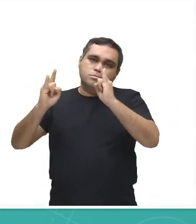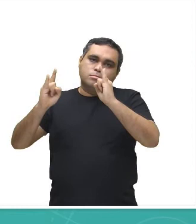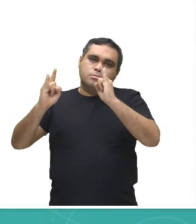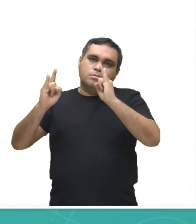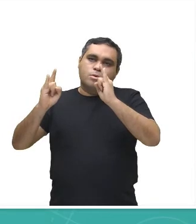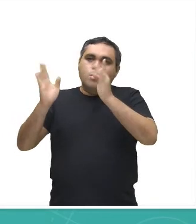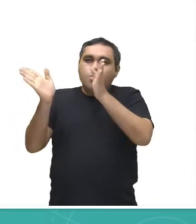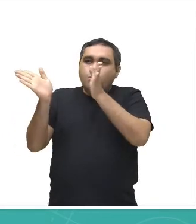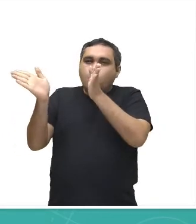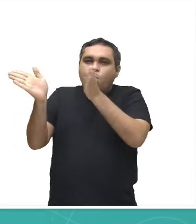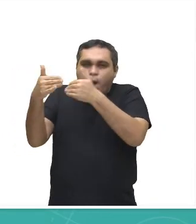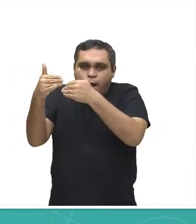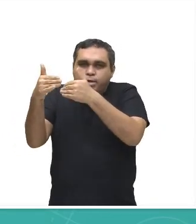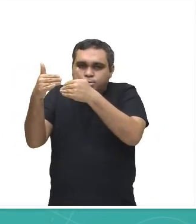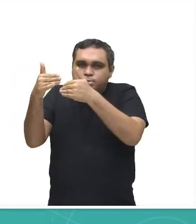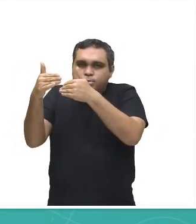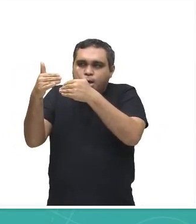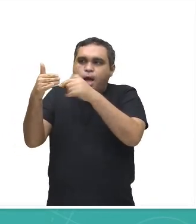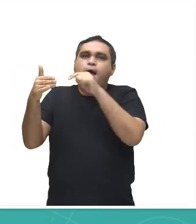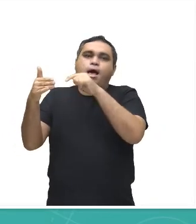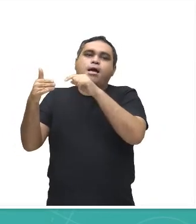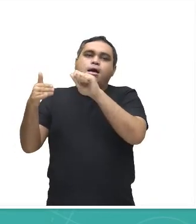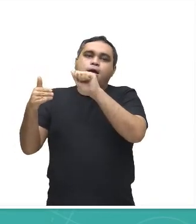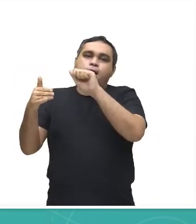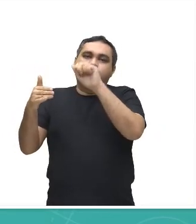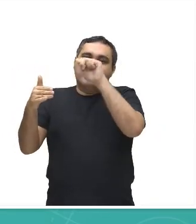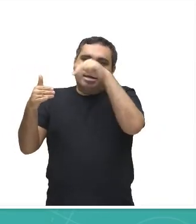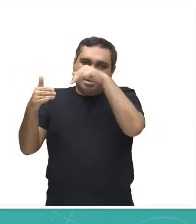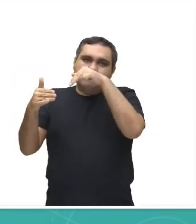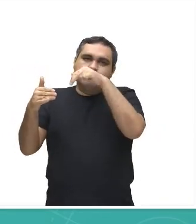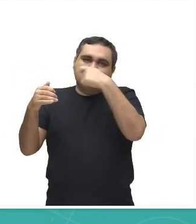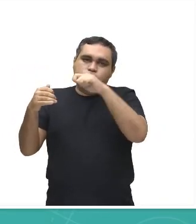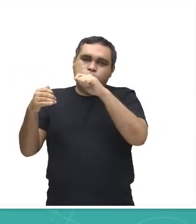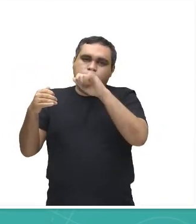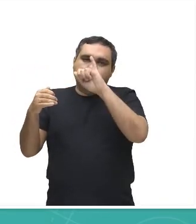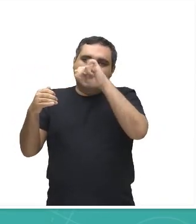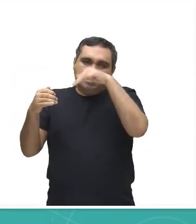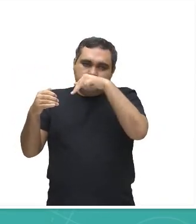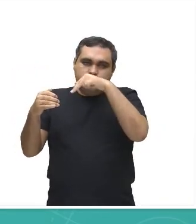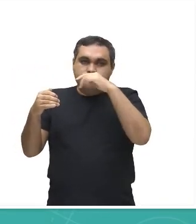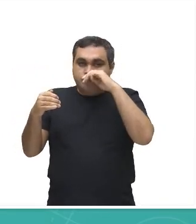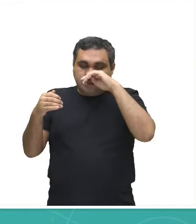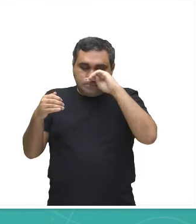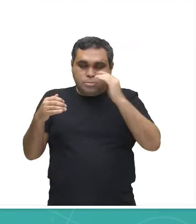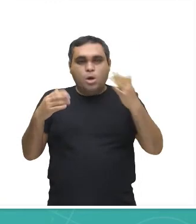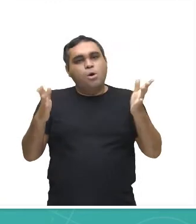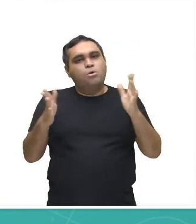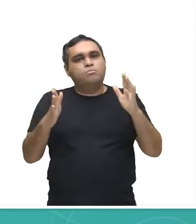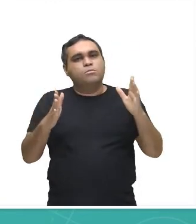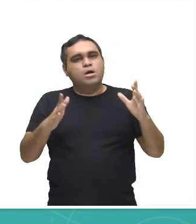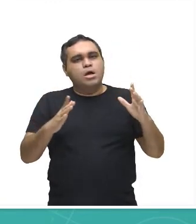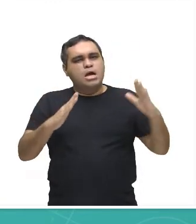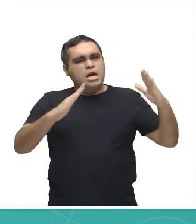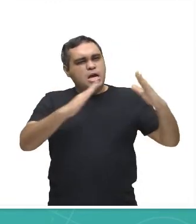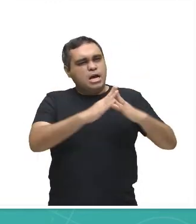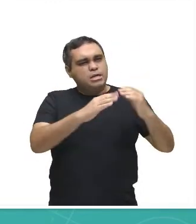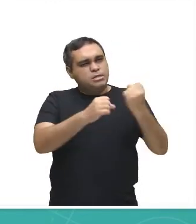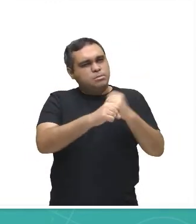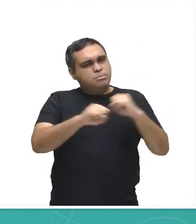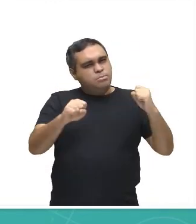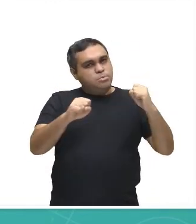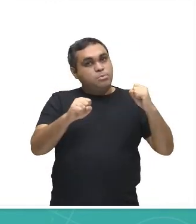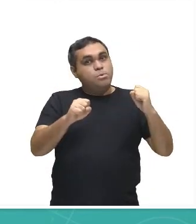bom? Uma cozinha dentro de uma casa grande. Então, essa preposition será para dizer, indicar algo que